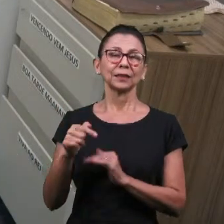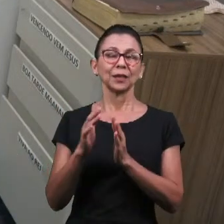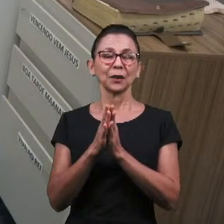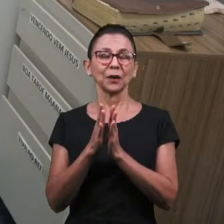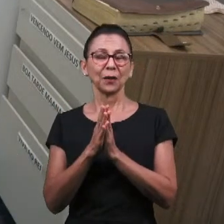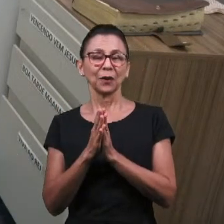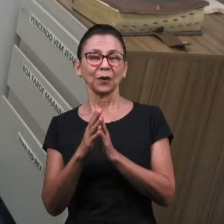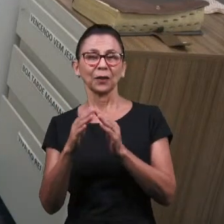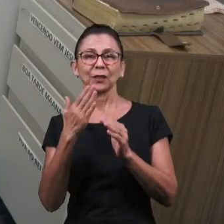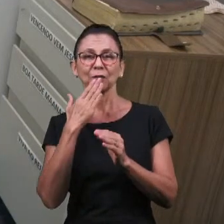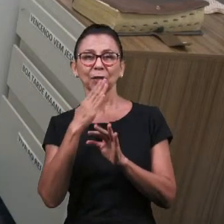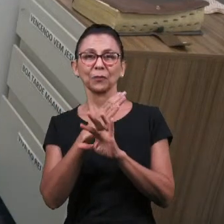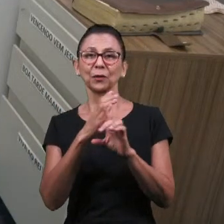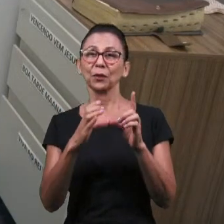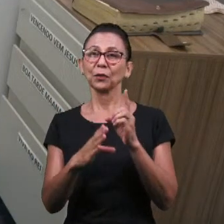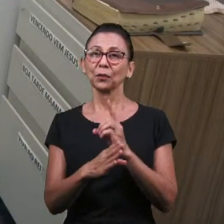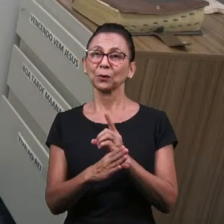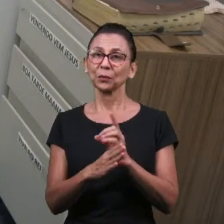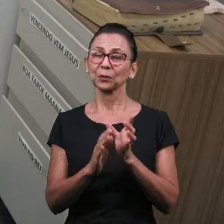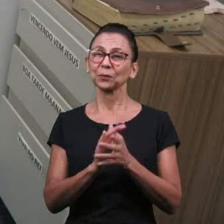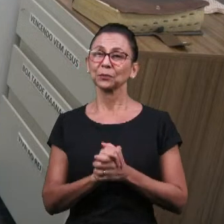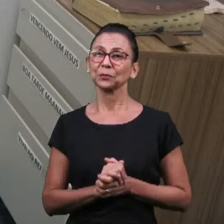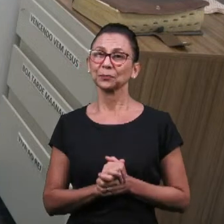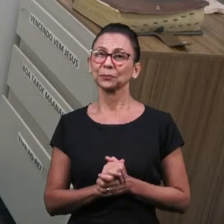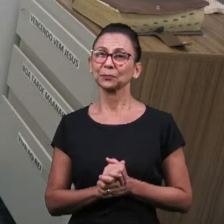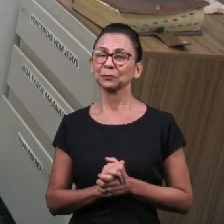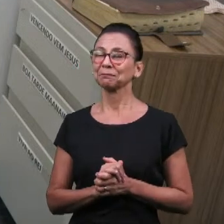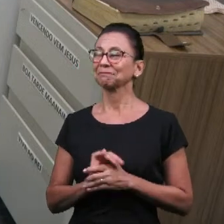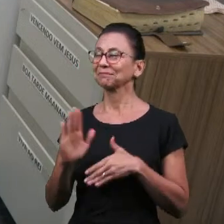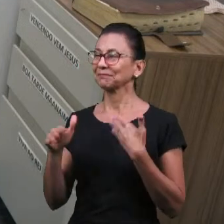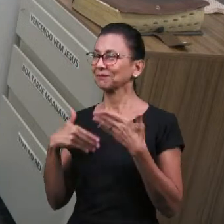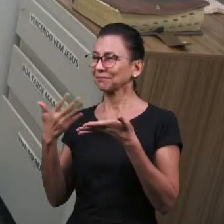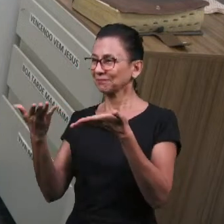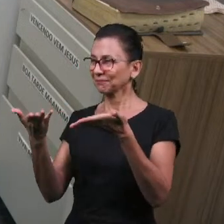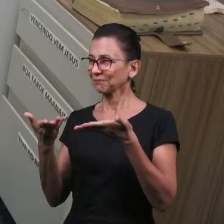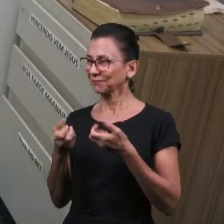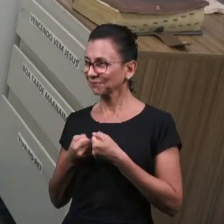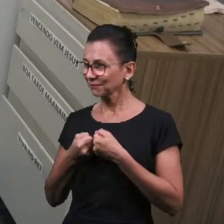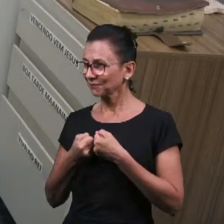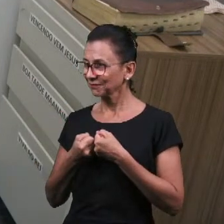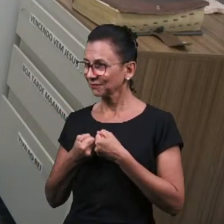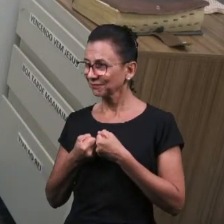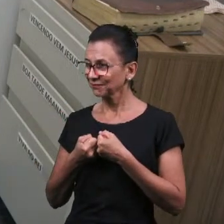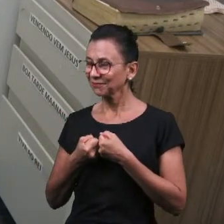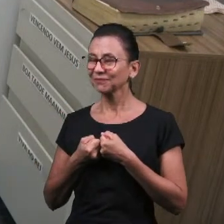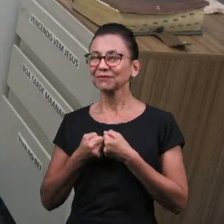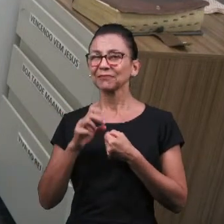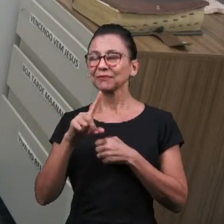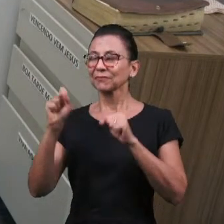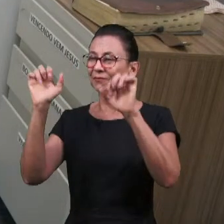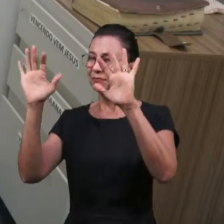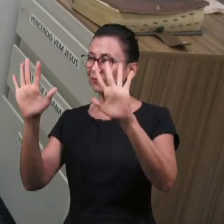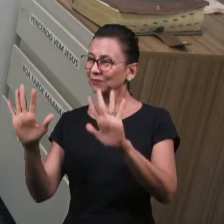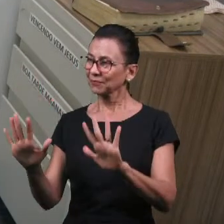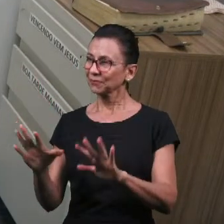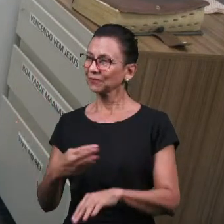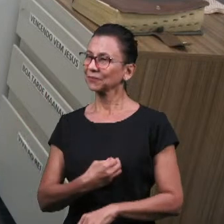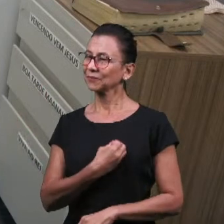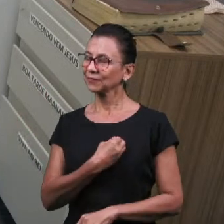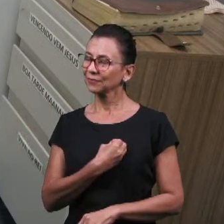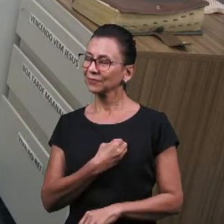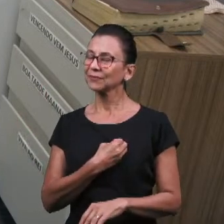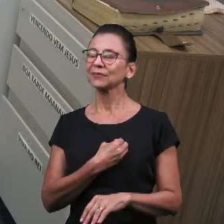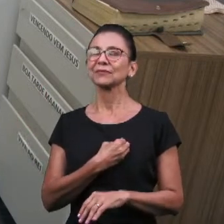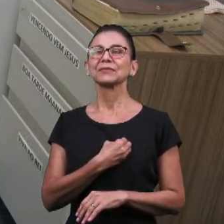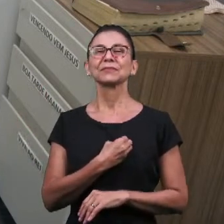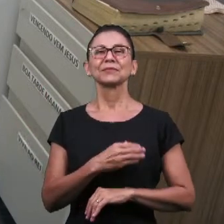Deus uma bênção para a sua vida. Pastor, alegria recebê-lo aqui em nossos estúdios. Que Deus abençoe a sua vida, Deus abençoe seu